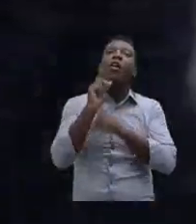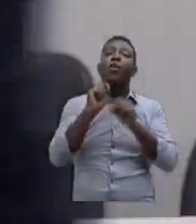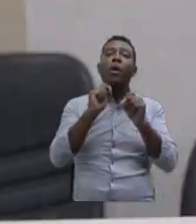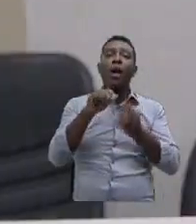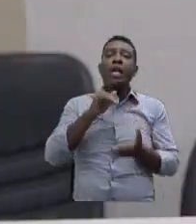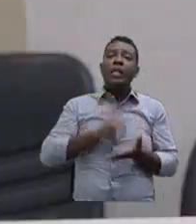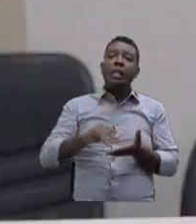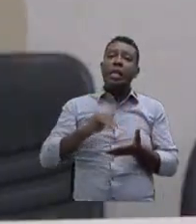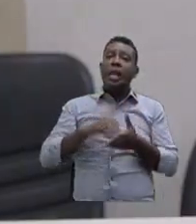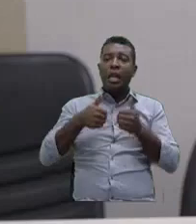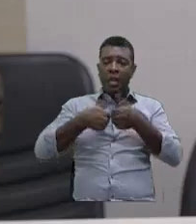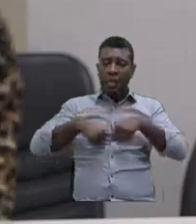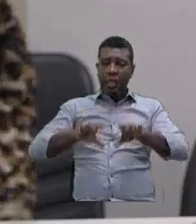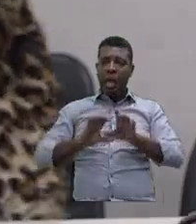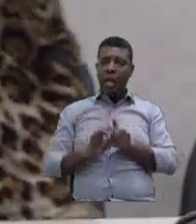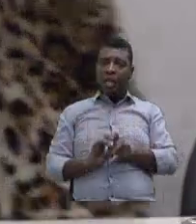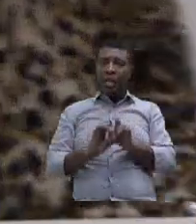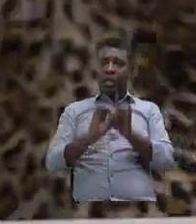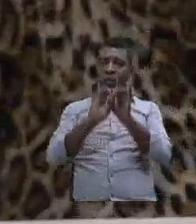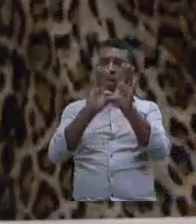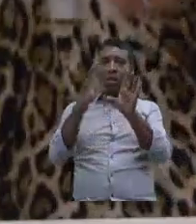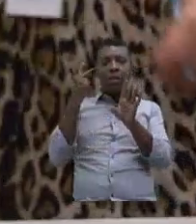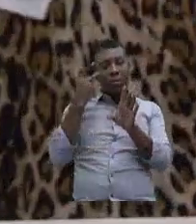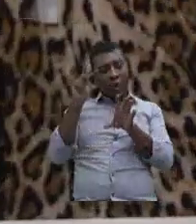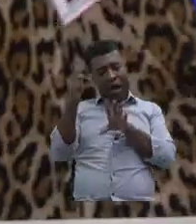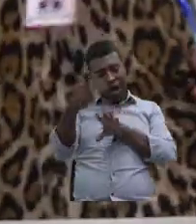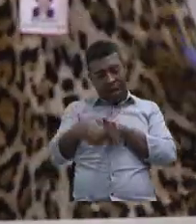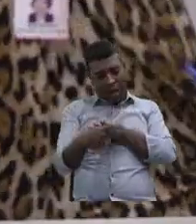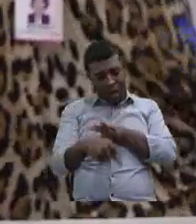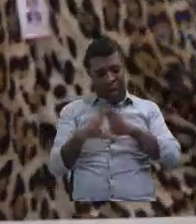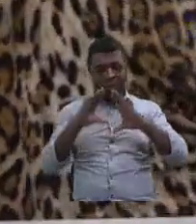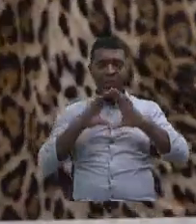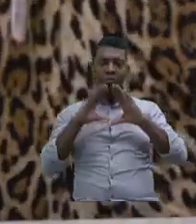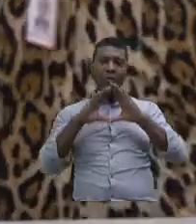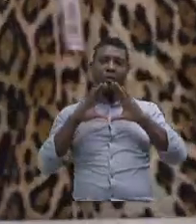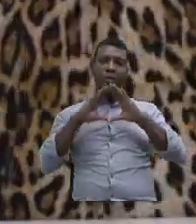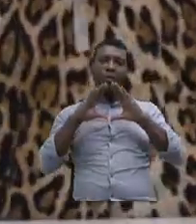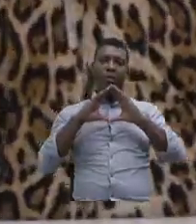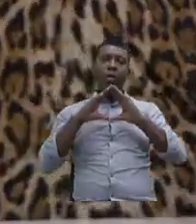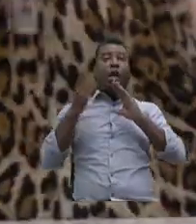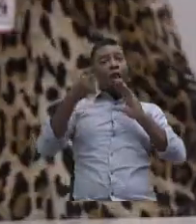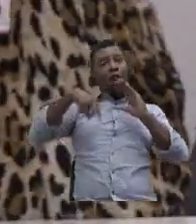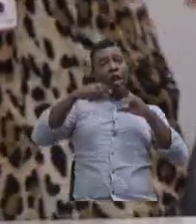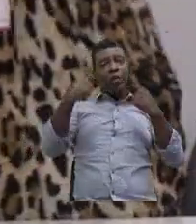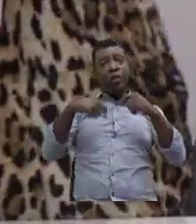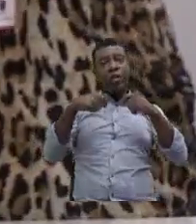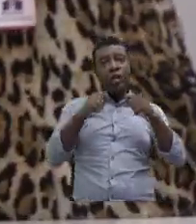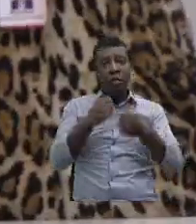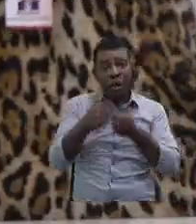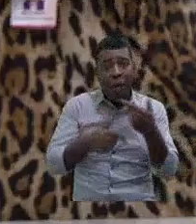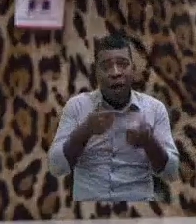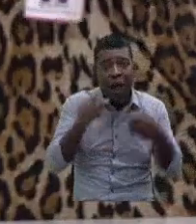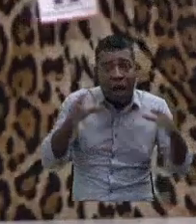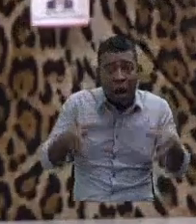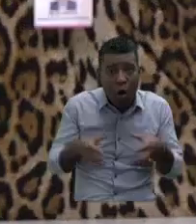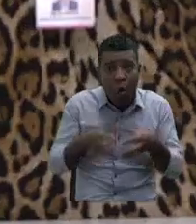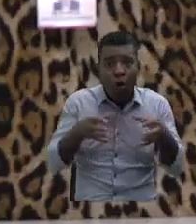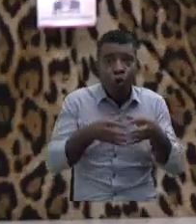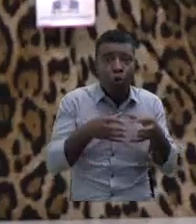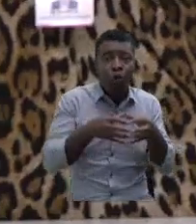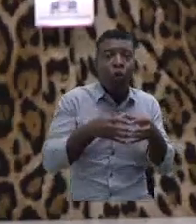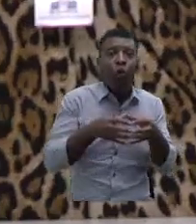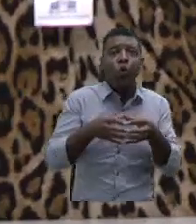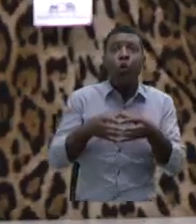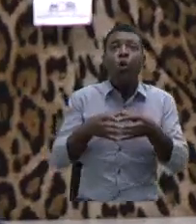à disposição para essa casa. Precisamos agora trabalhar conjuntamente, junto com os nossos